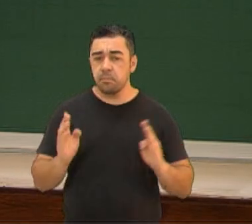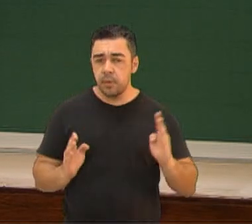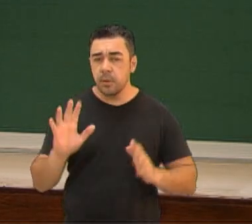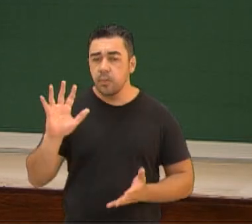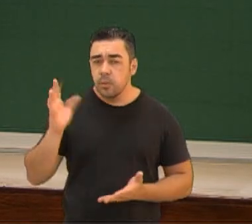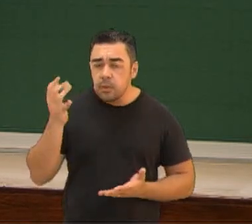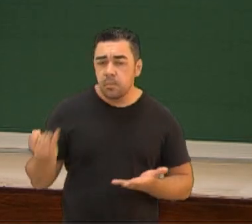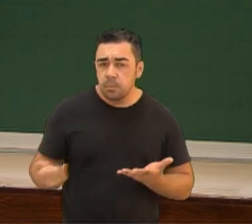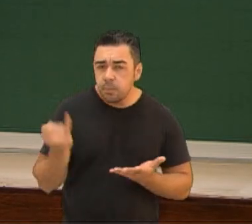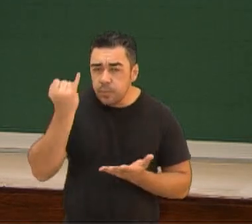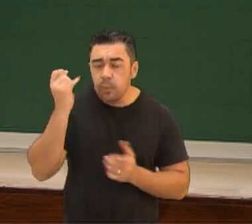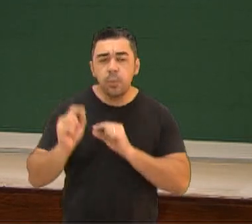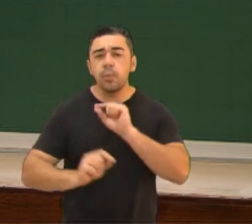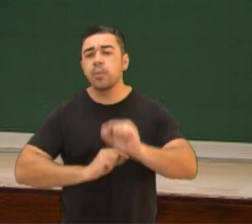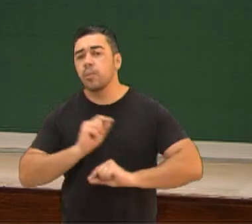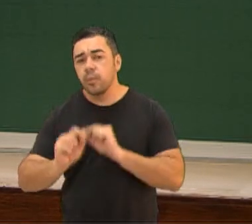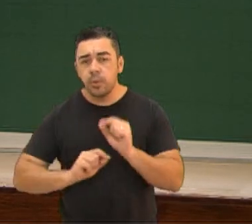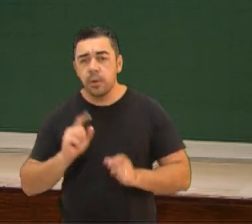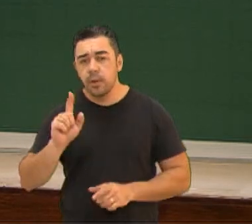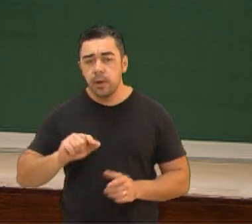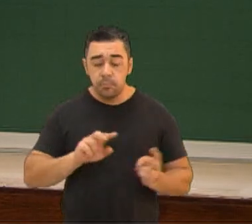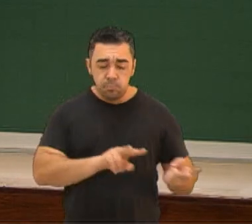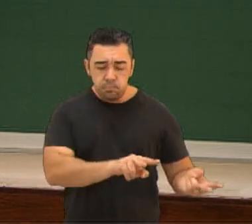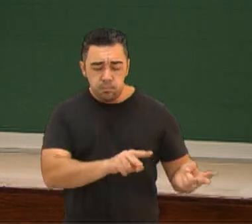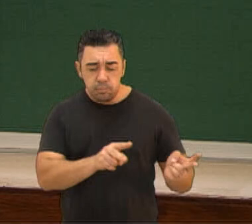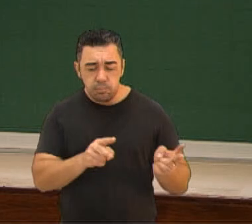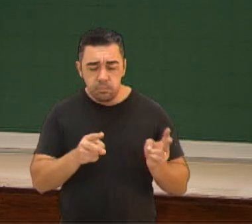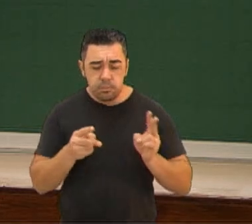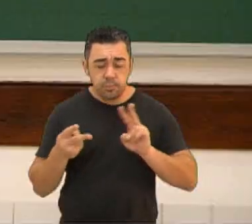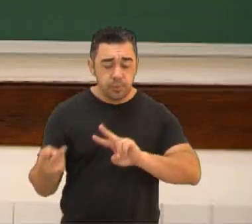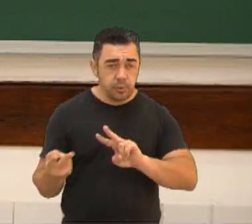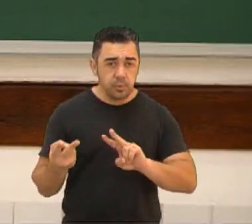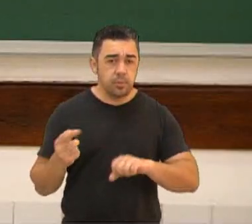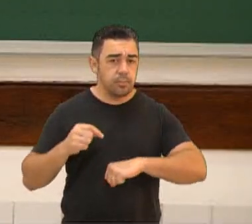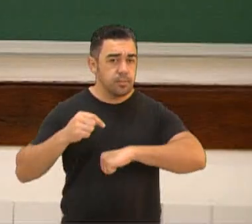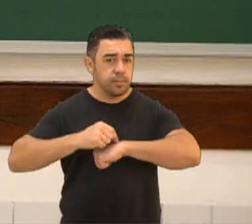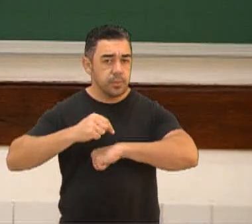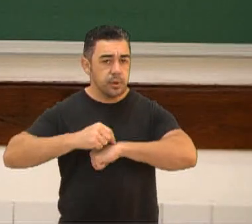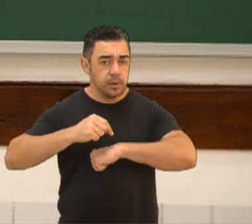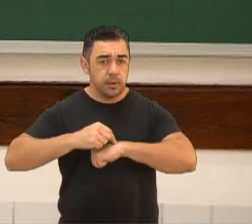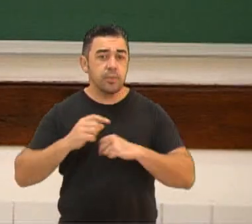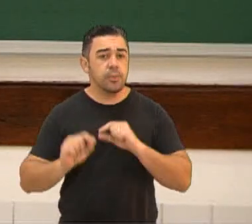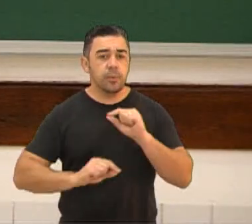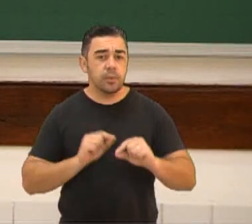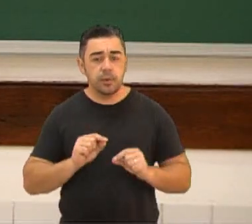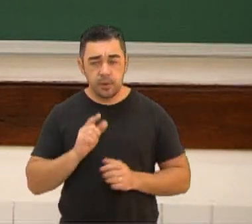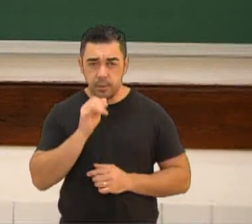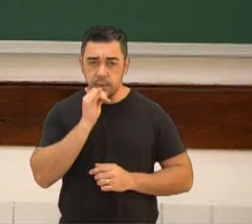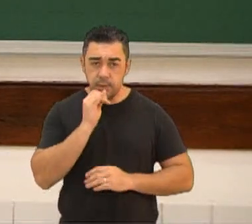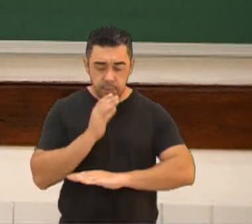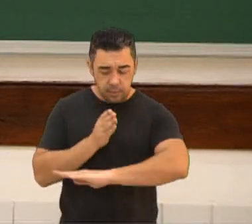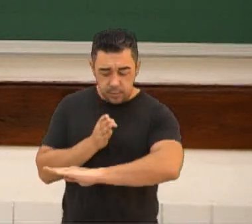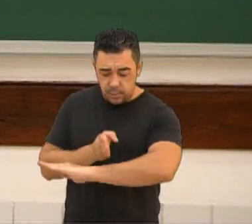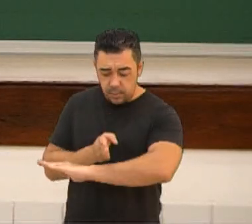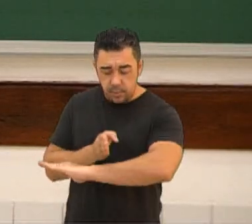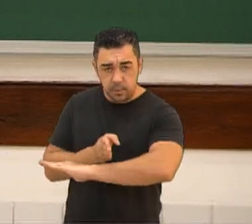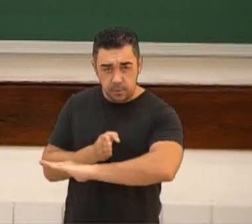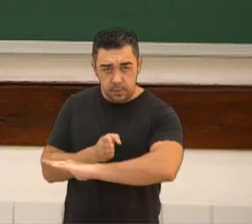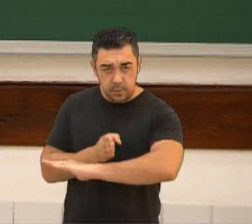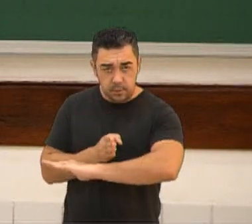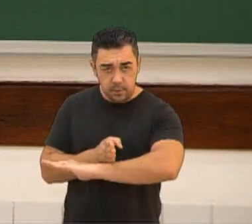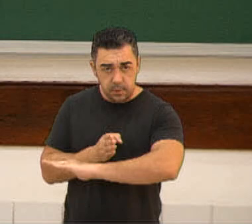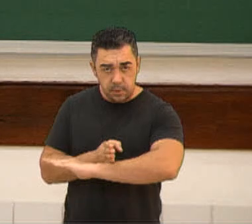muito importante, que é a transição, o momento em que a Idade Média,